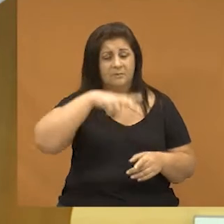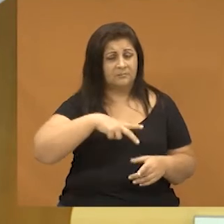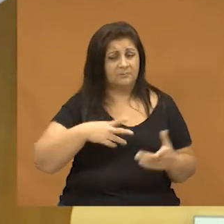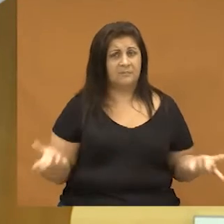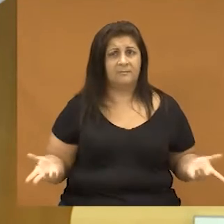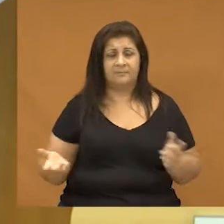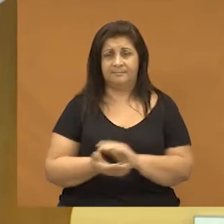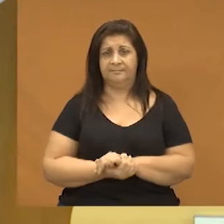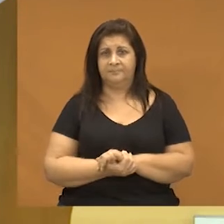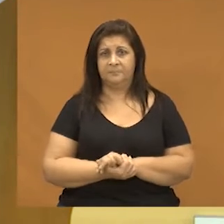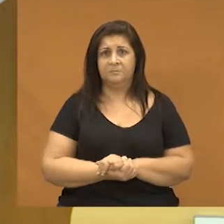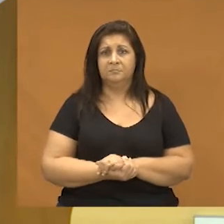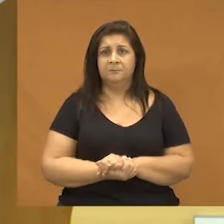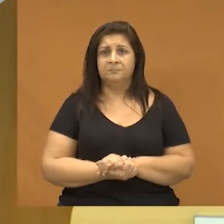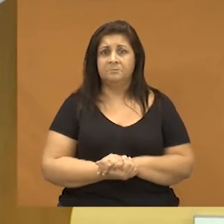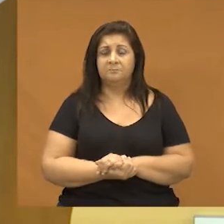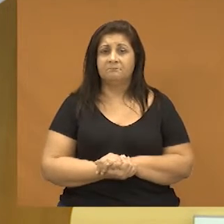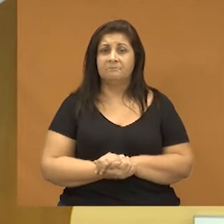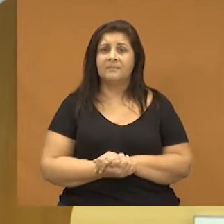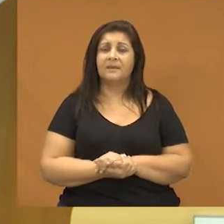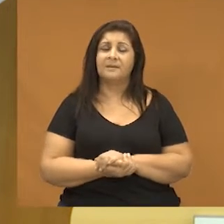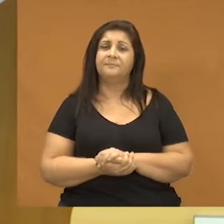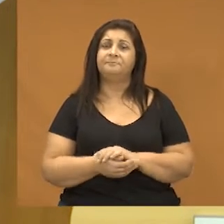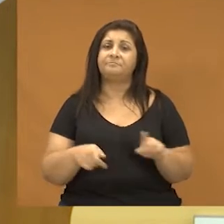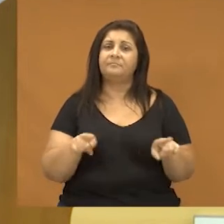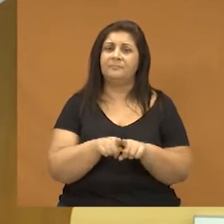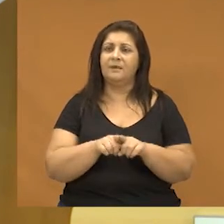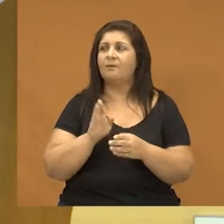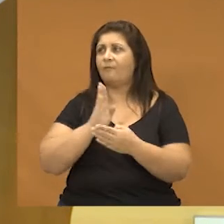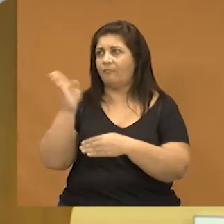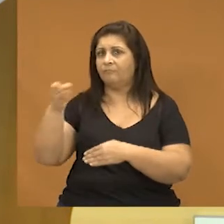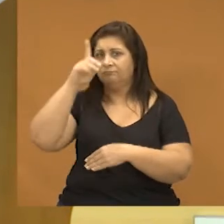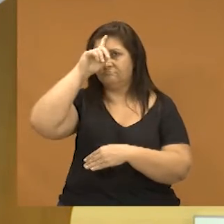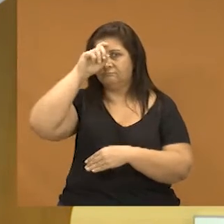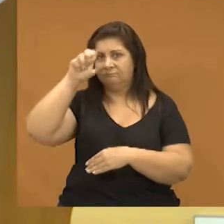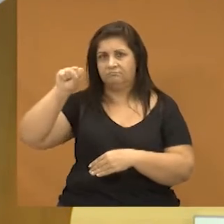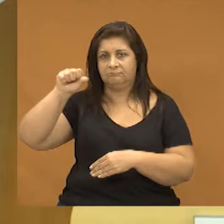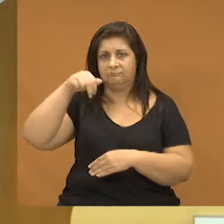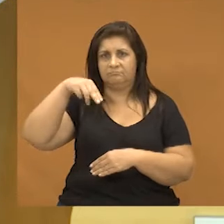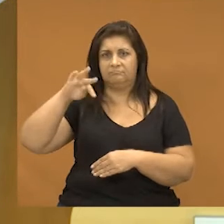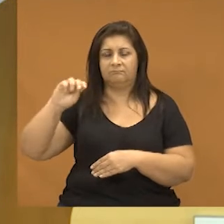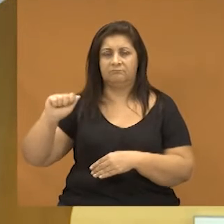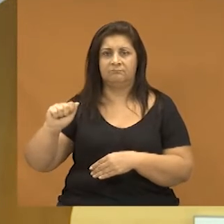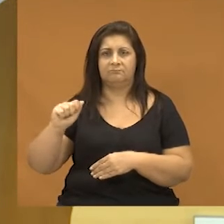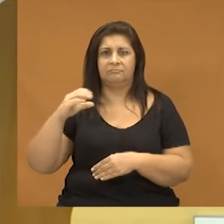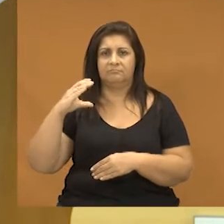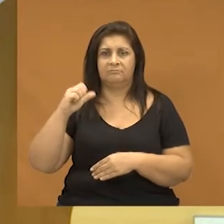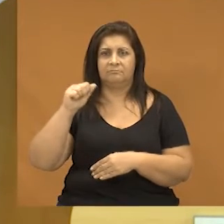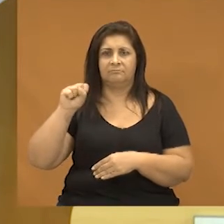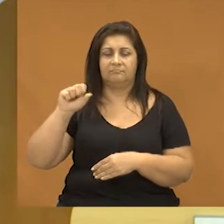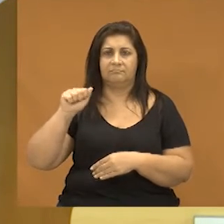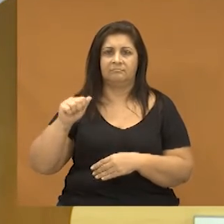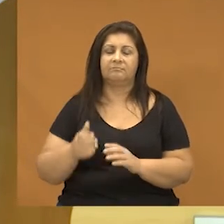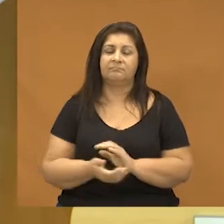Além de tudo, eu tive presente na Santa Casa, quando aconteceu isso